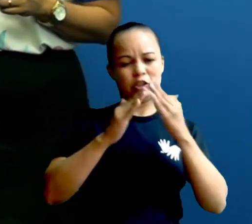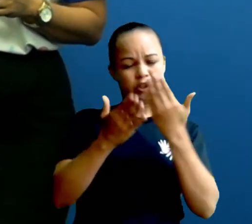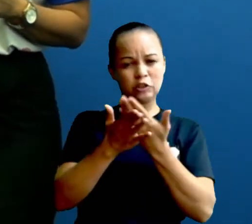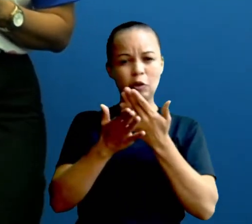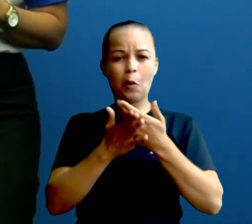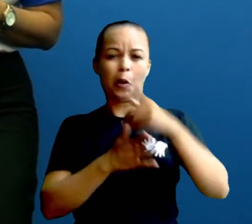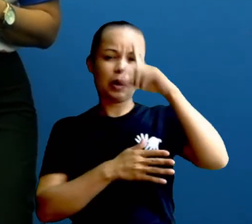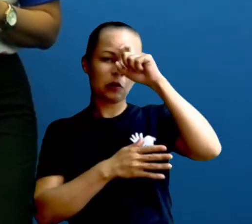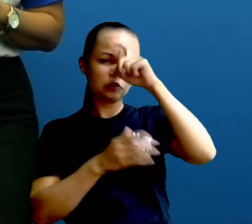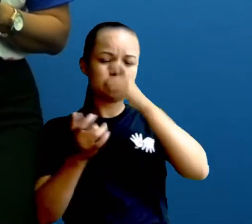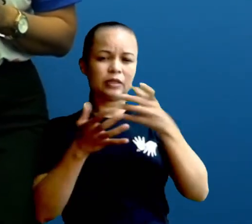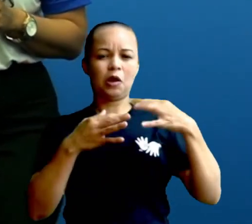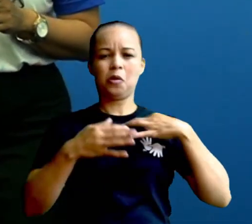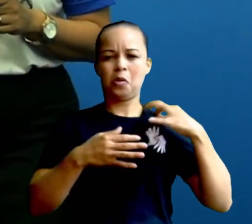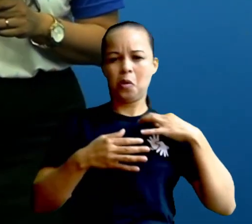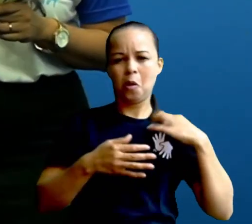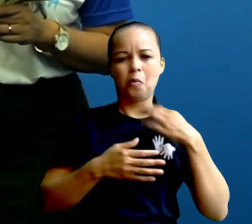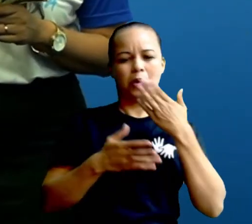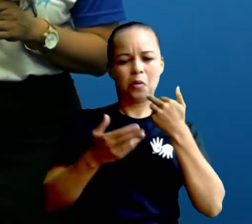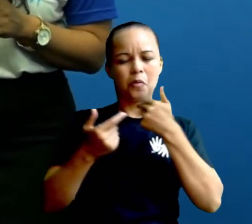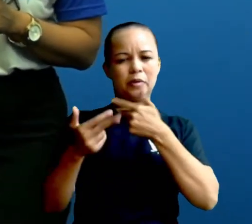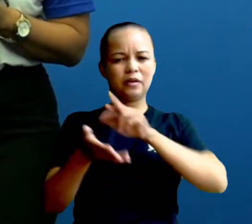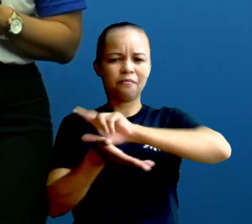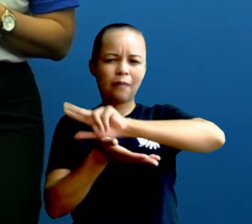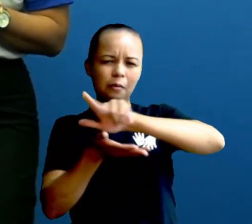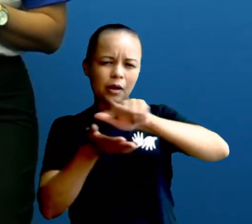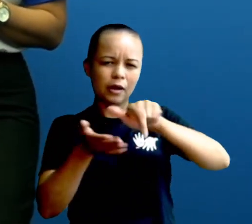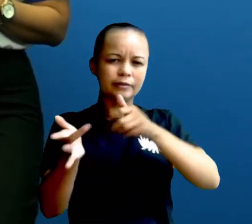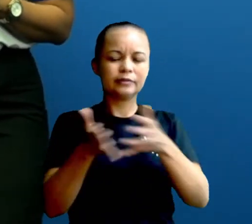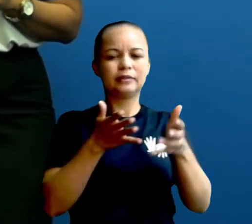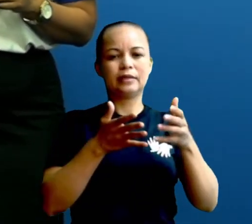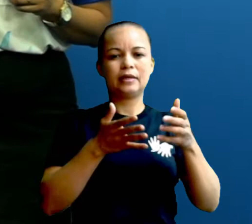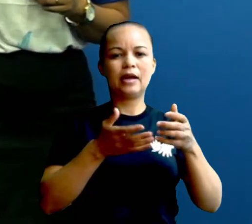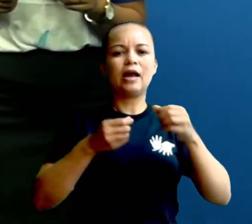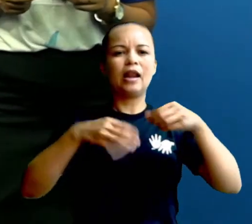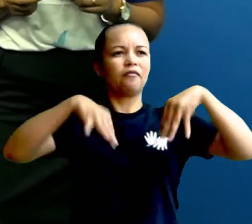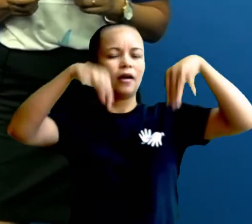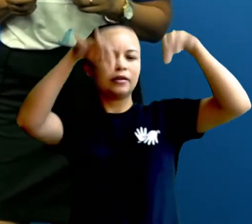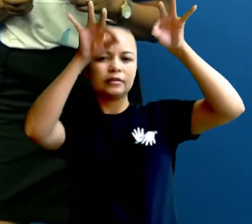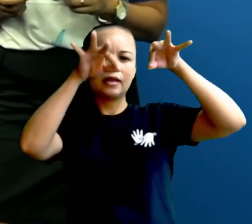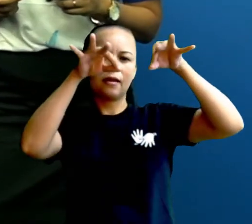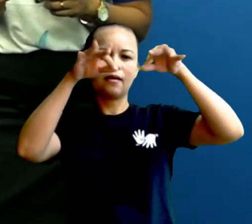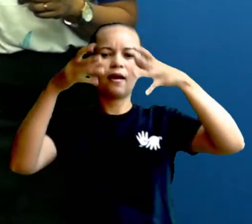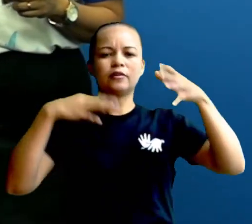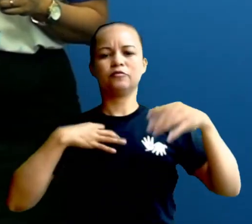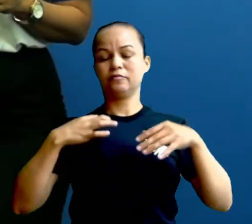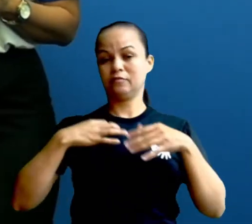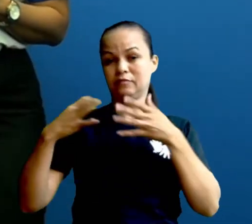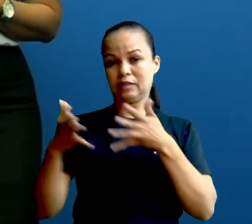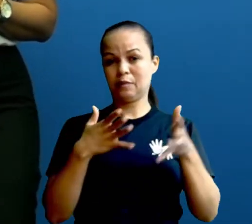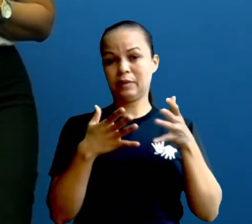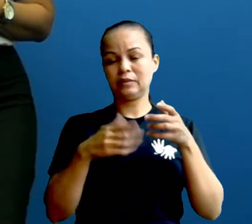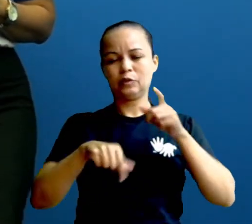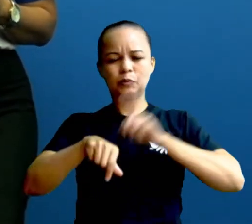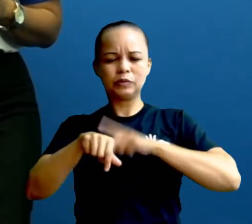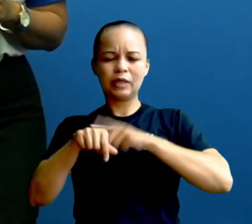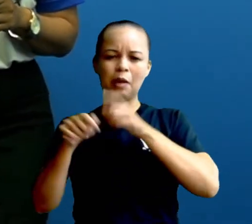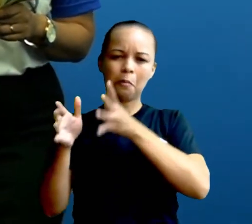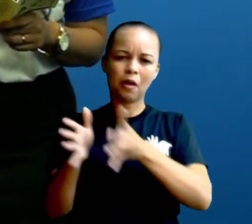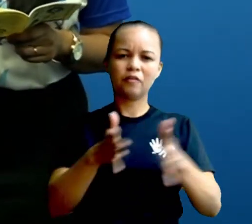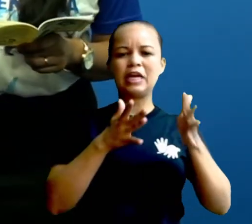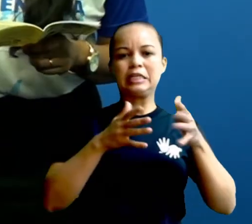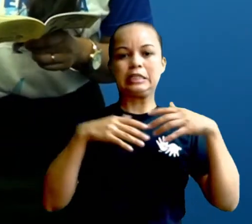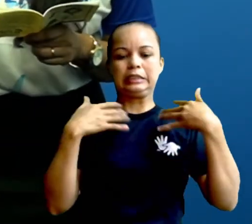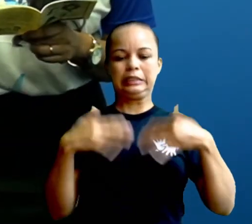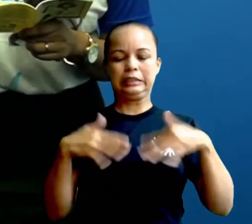hospital, vacina, comida e farda, roupa suja de mostarda, lavar, secar no varal. Passando o tempo afinal,